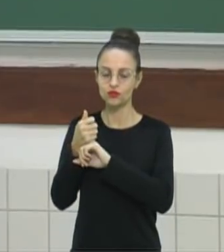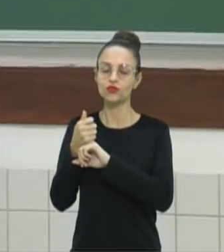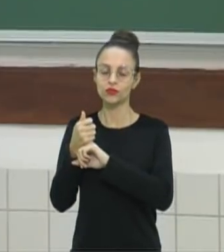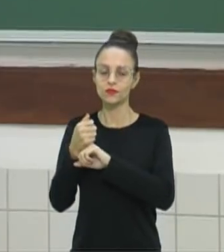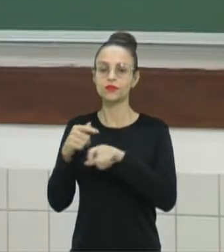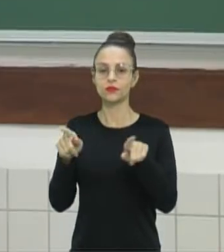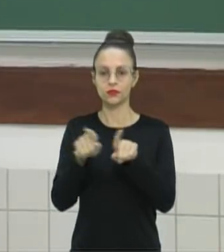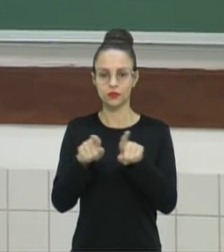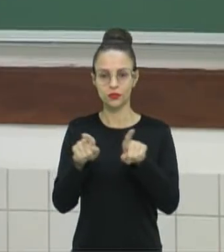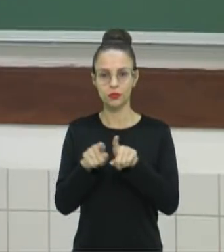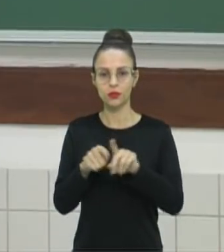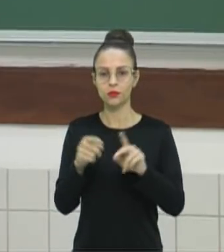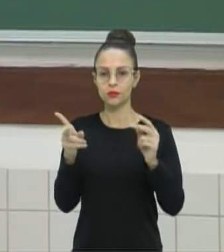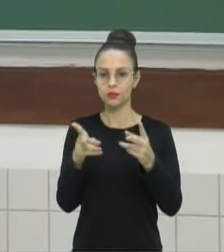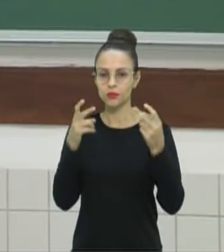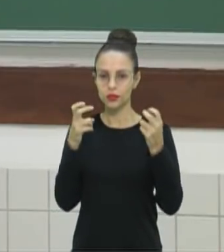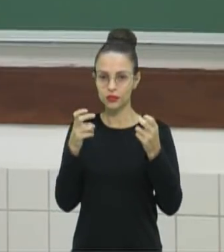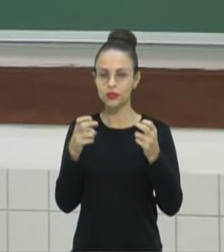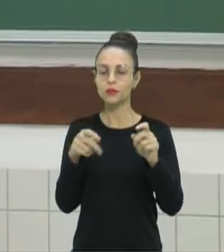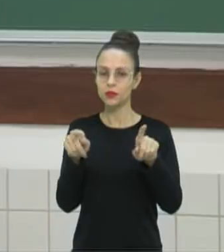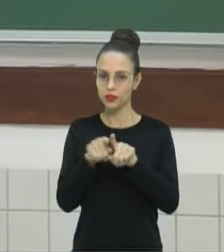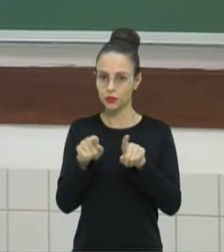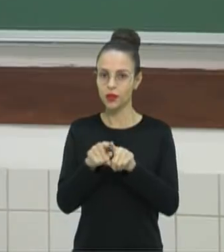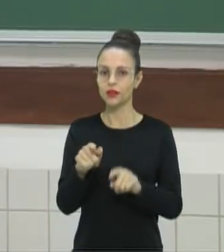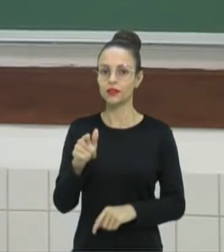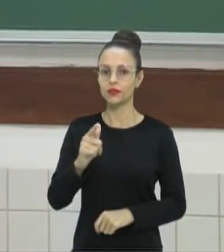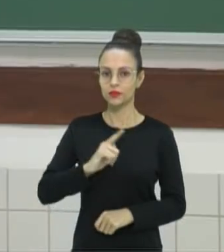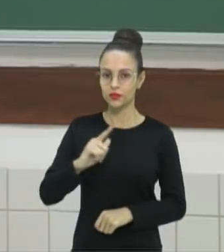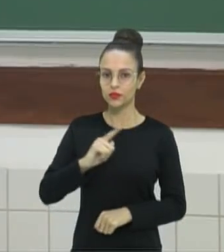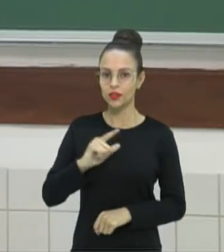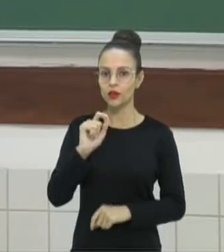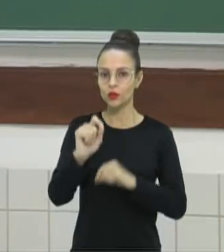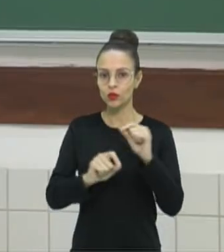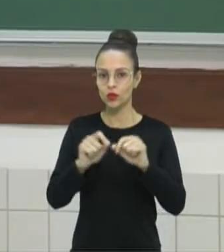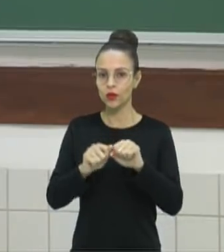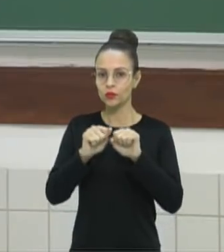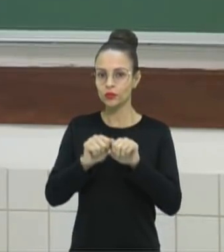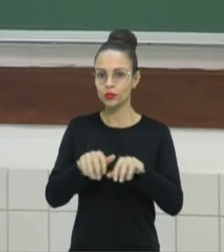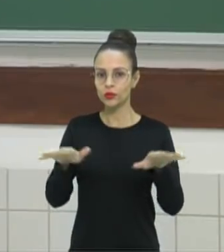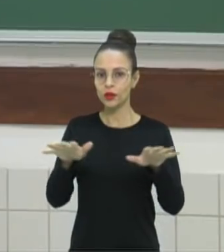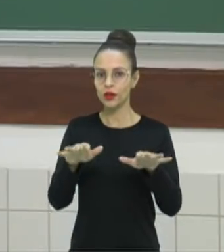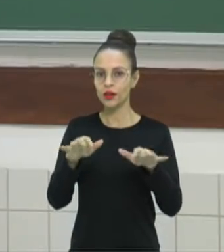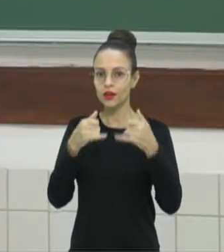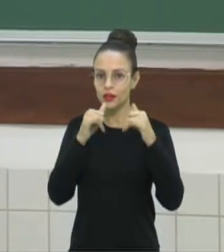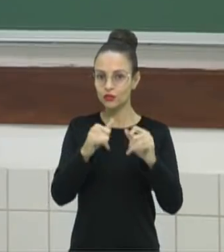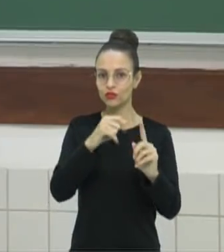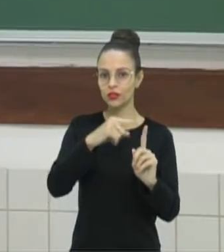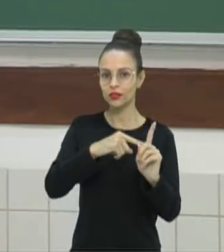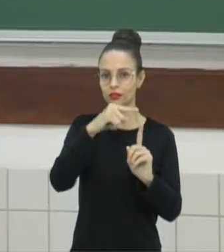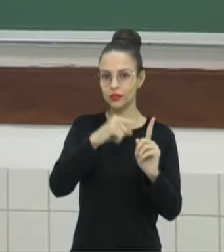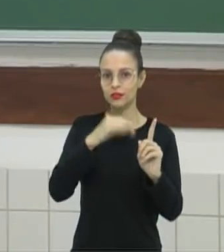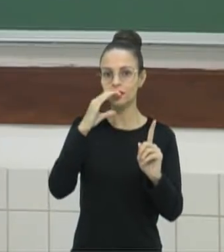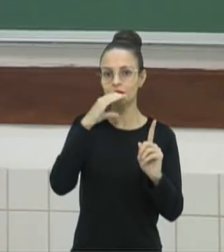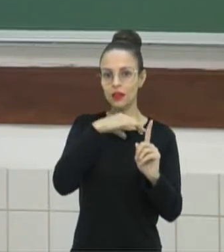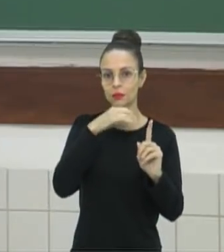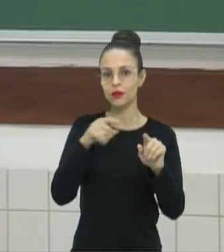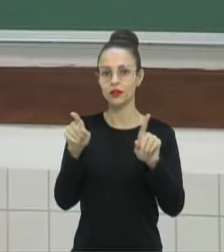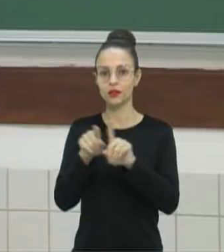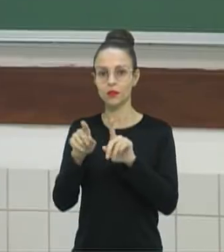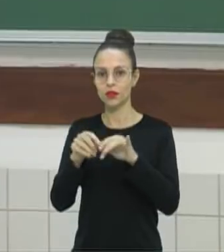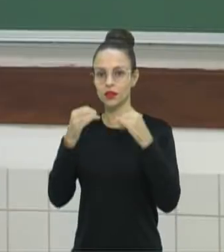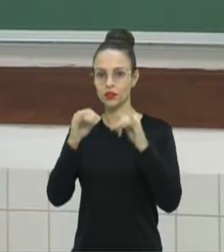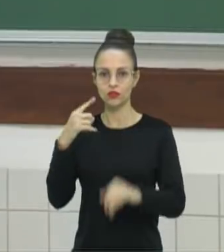velocidade, mas a gente percebe que no final de contas existe uma dissipação em forma de energia térmica e